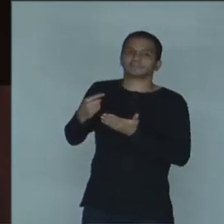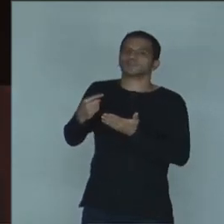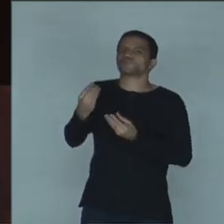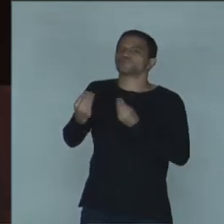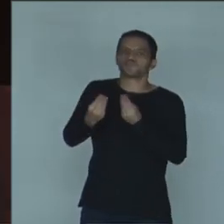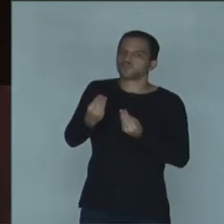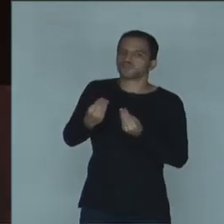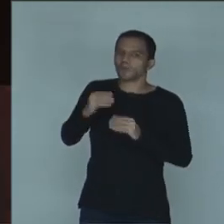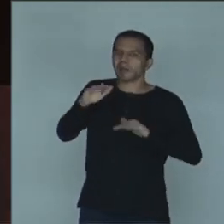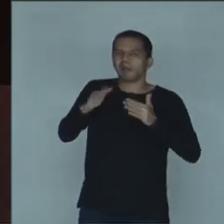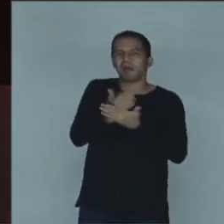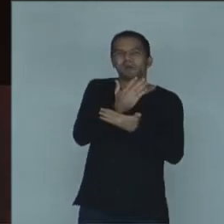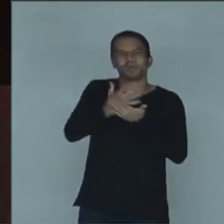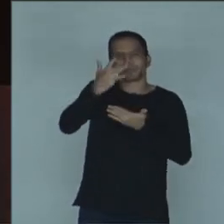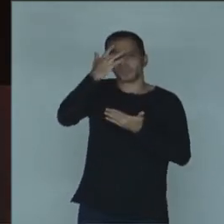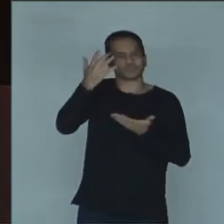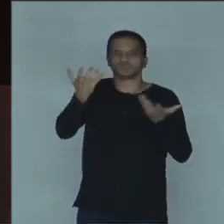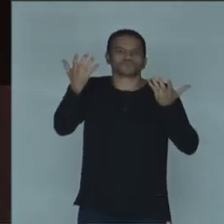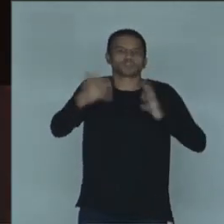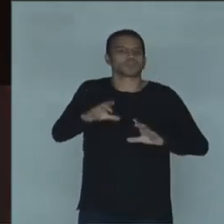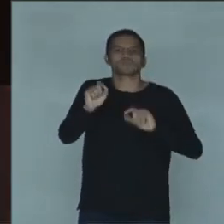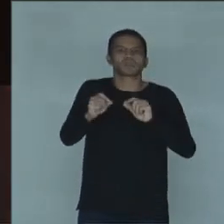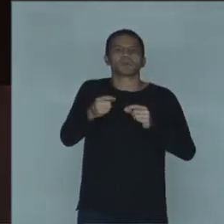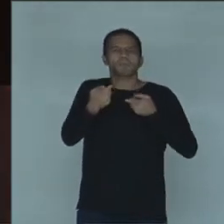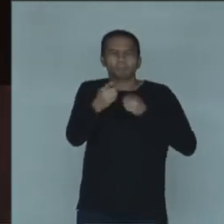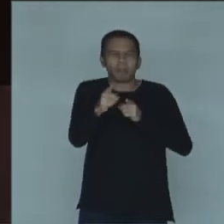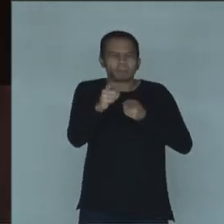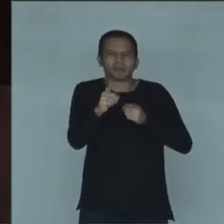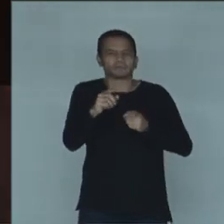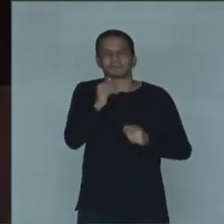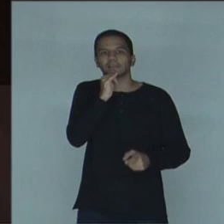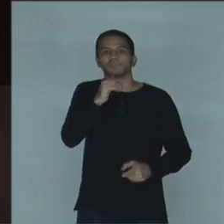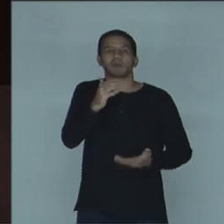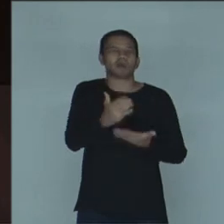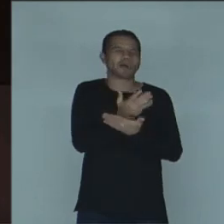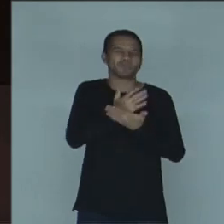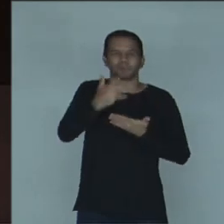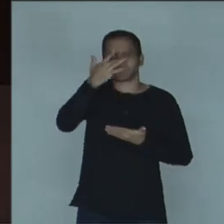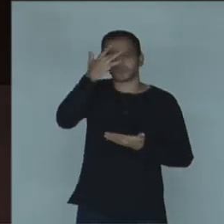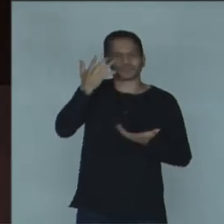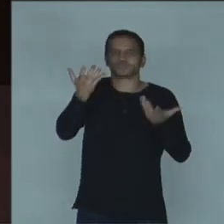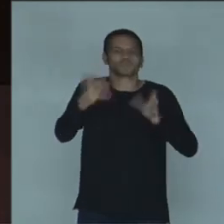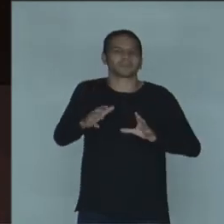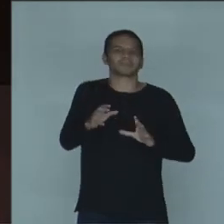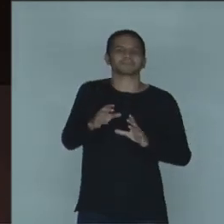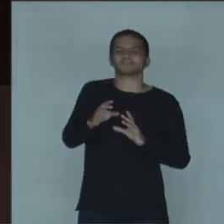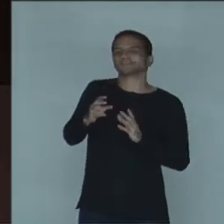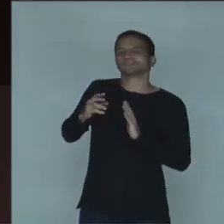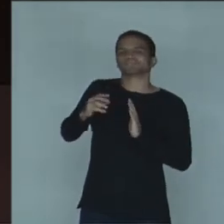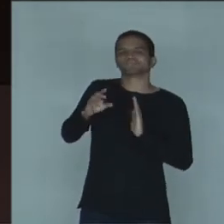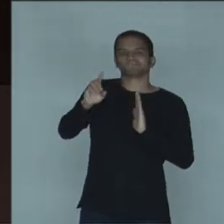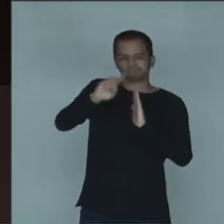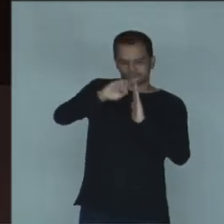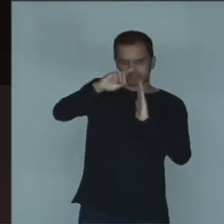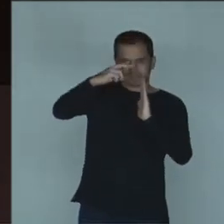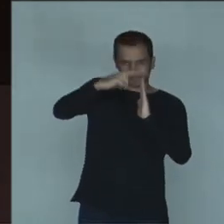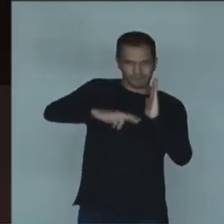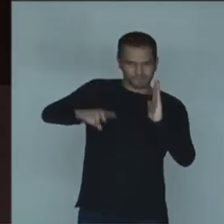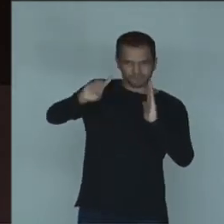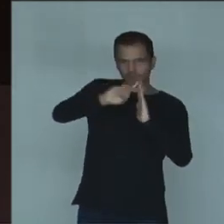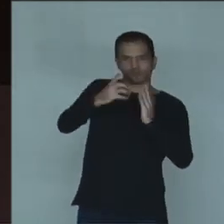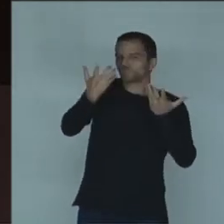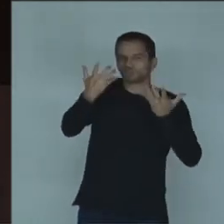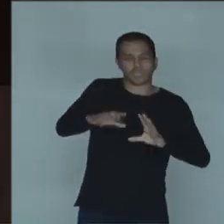algumas pessoas não querem um tempo devocional consistente um tempo de confronto espiritual